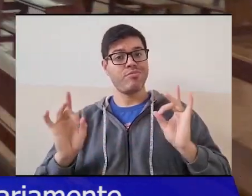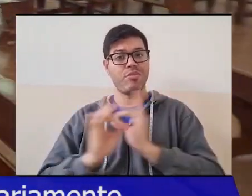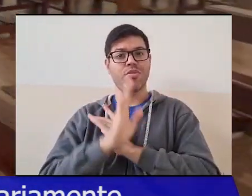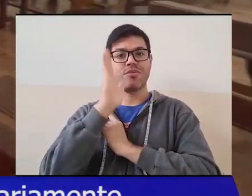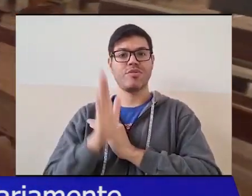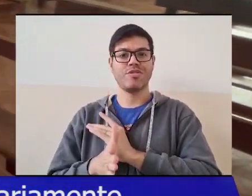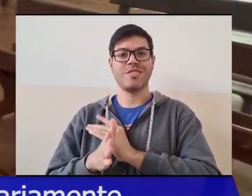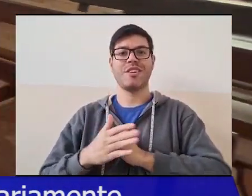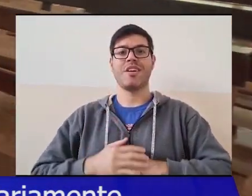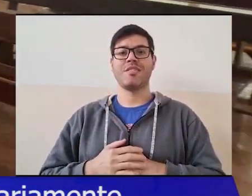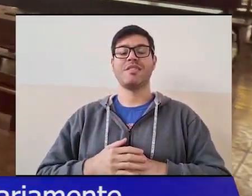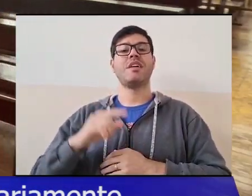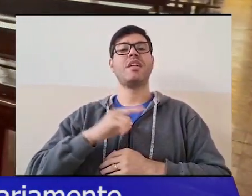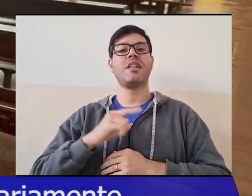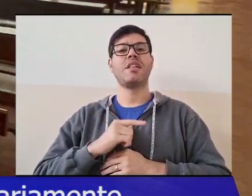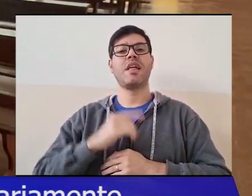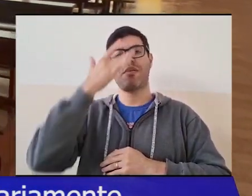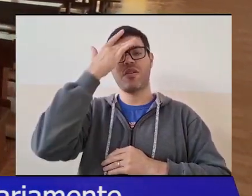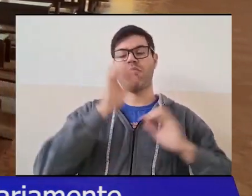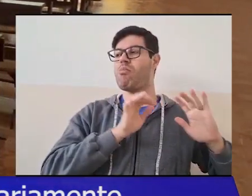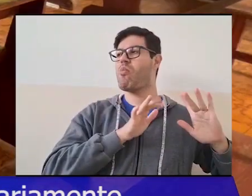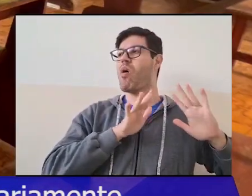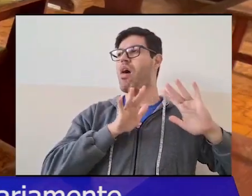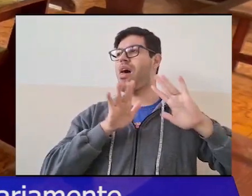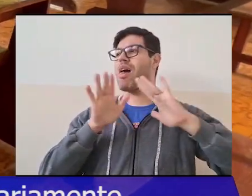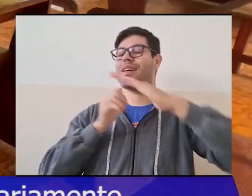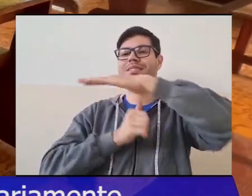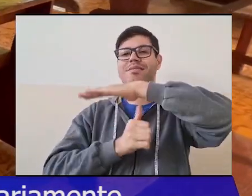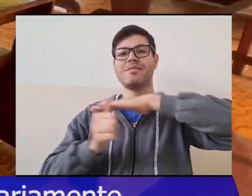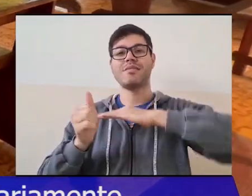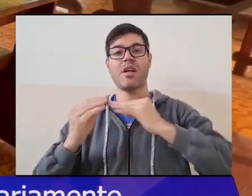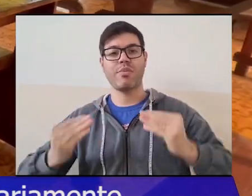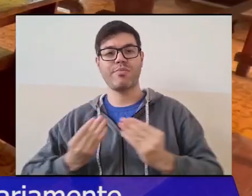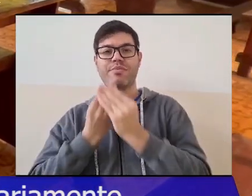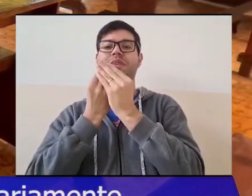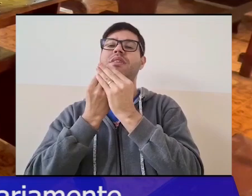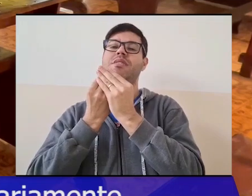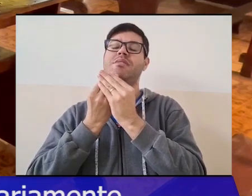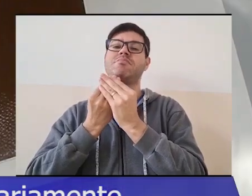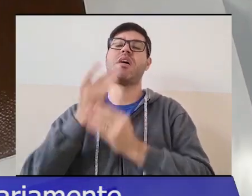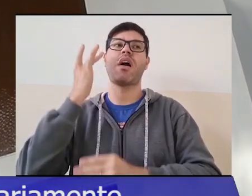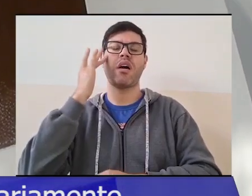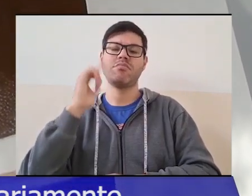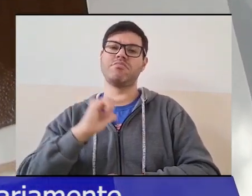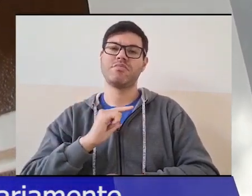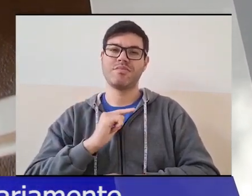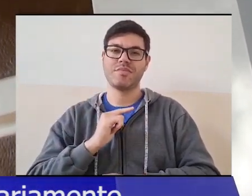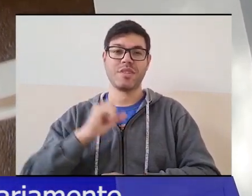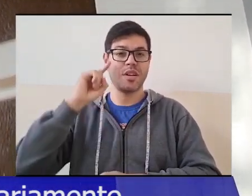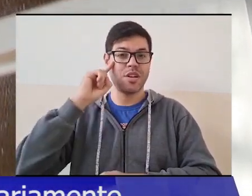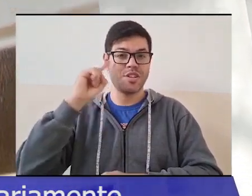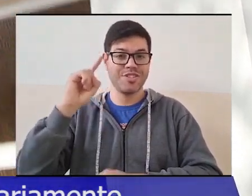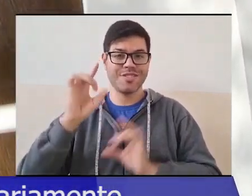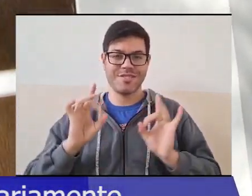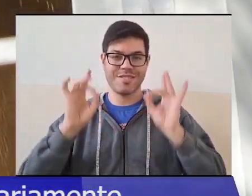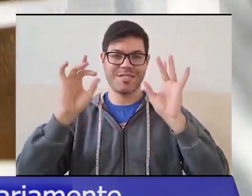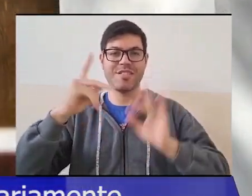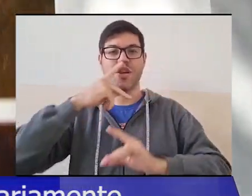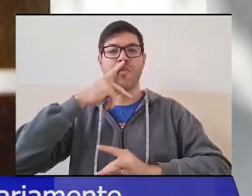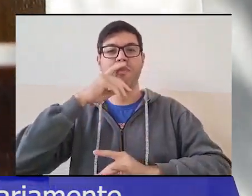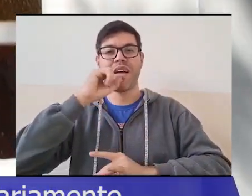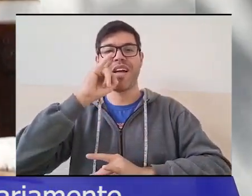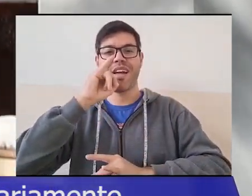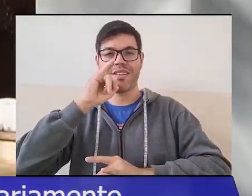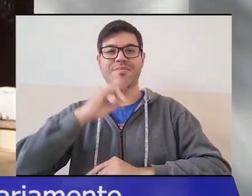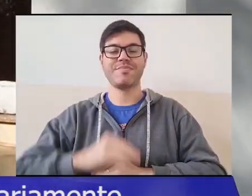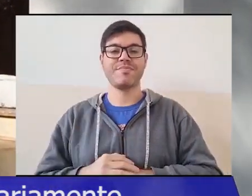bonita, pronta para que receba a população para a missa que provavelmente vai ter agora nos dias dos